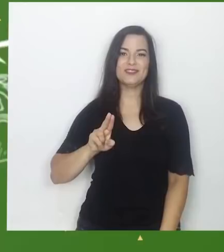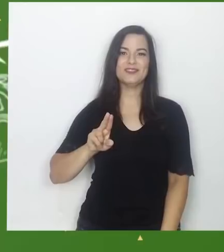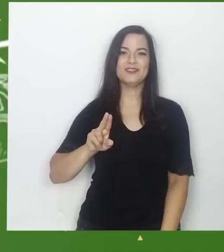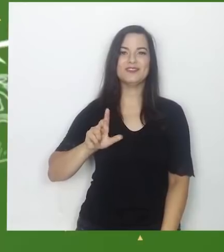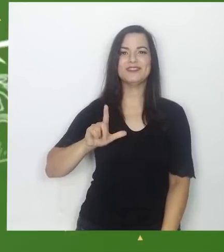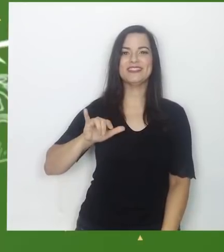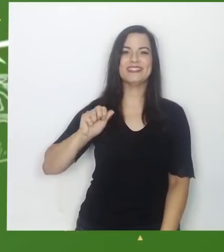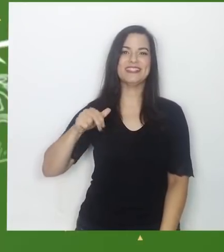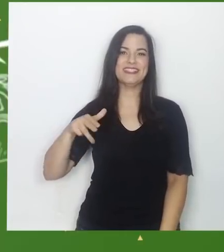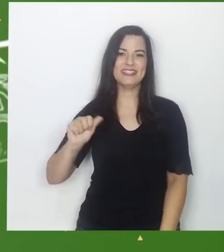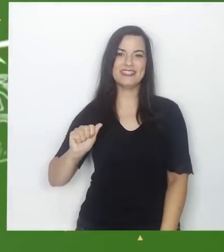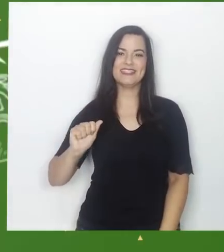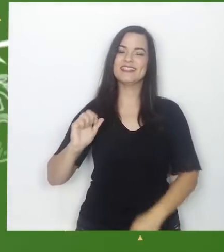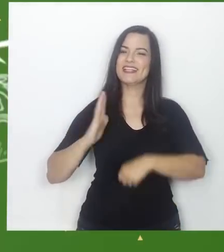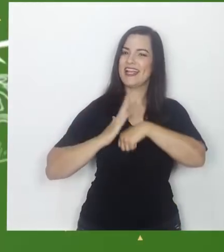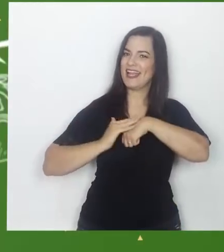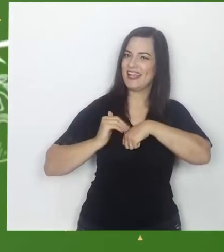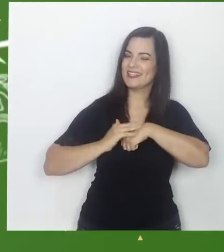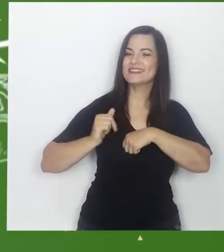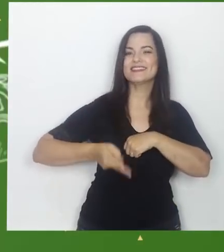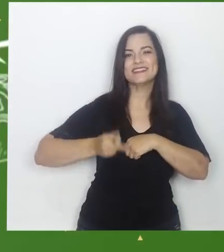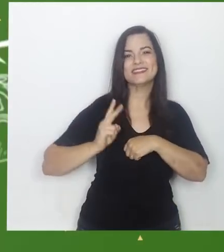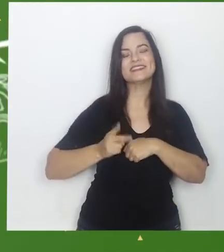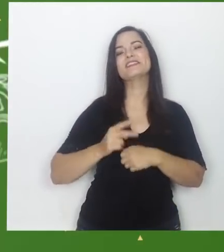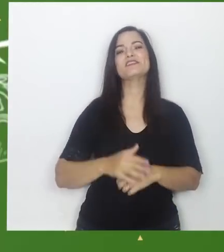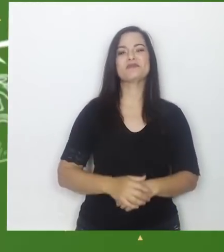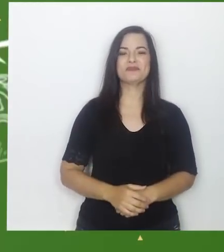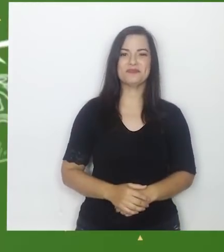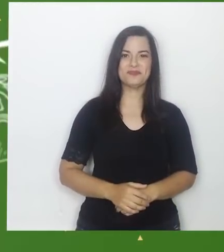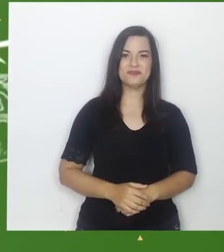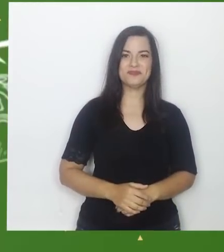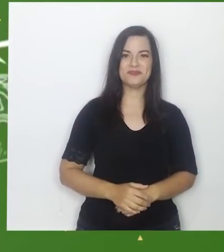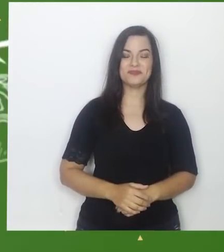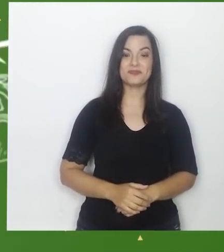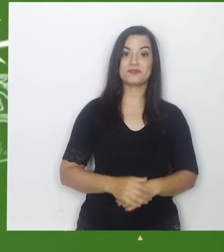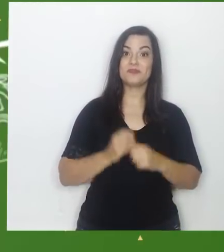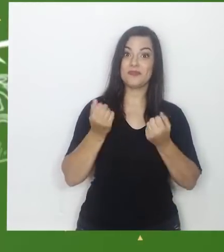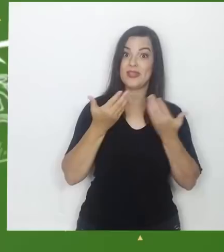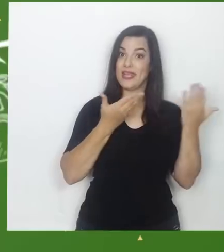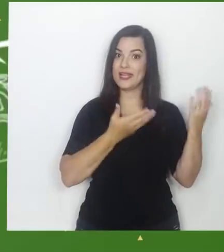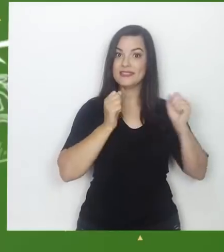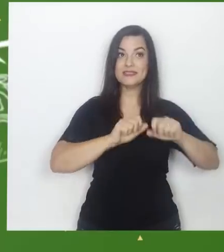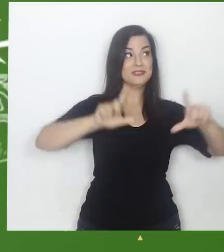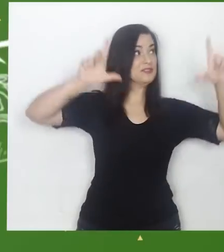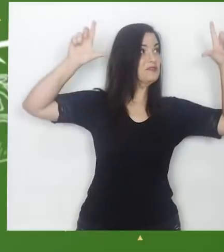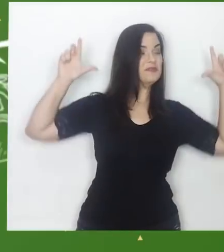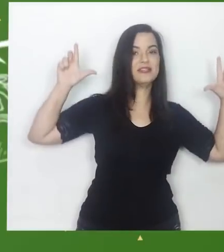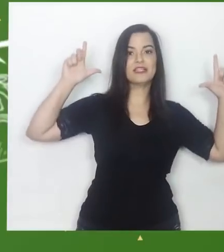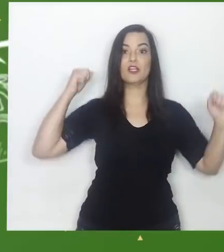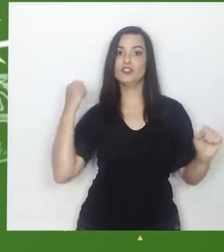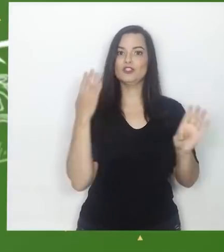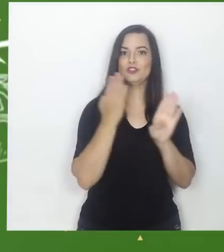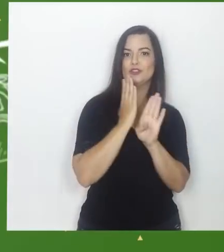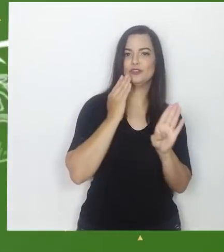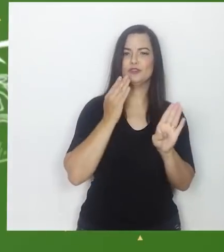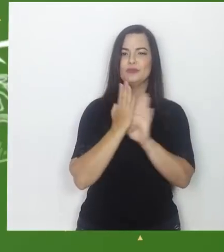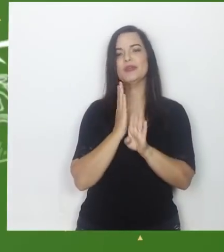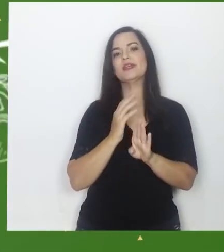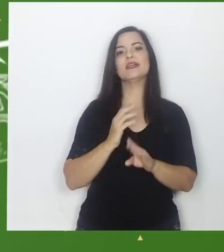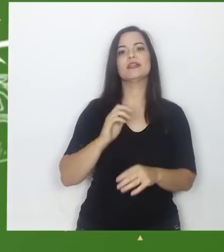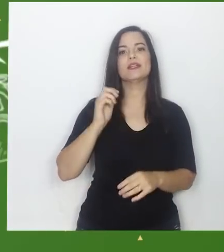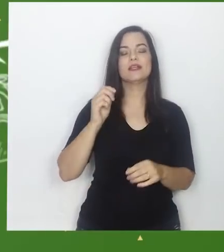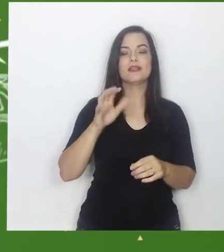todo o carinho e dedicação nessas montagens, tá bom? Esse painel, Descobertas da Ciência, que